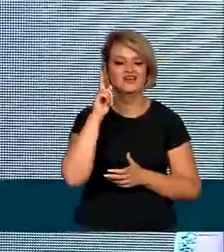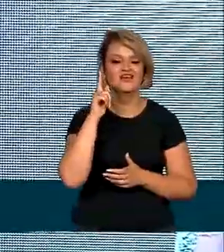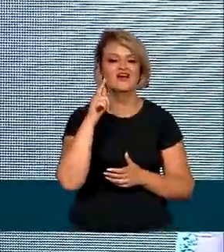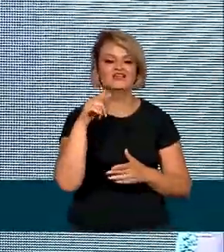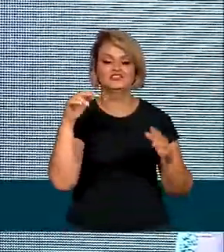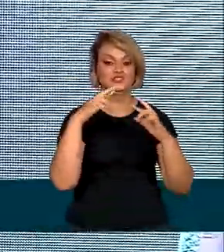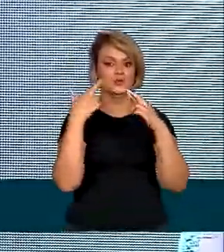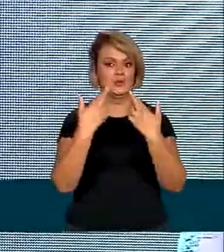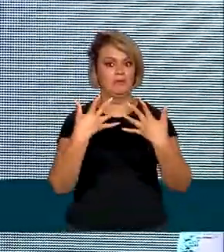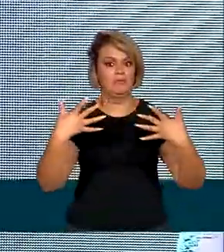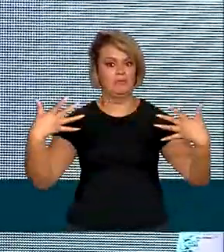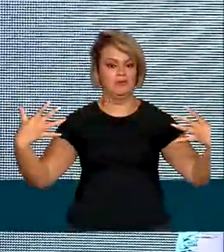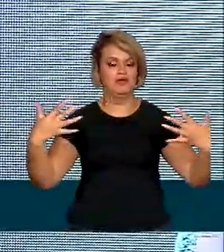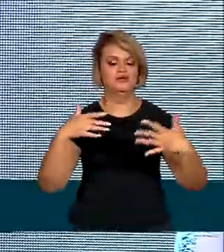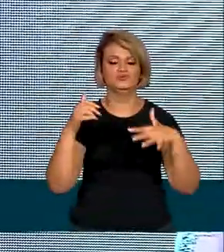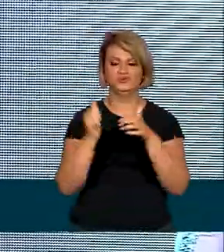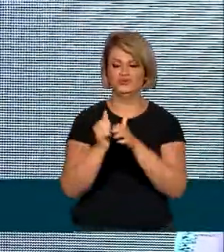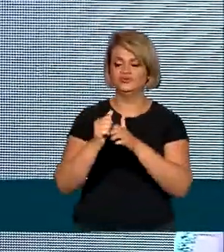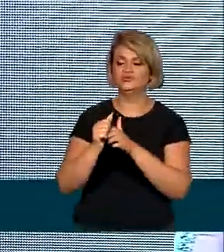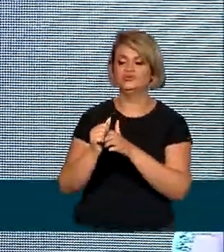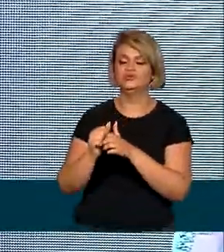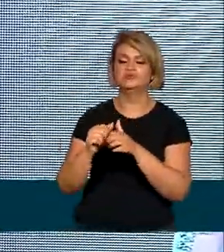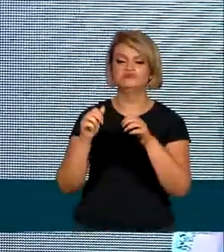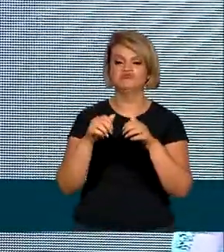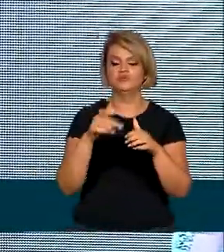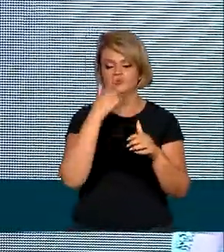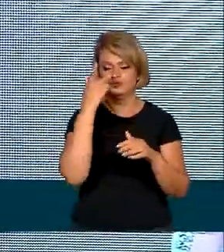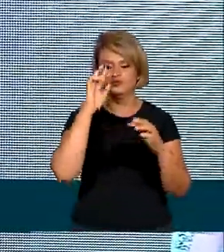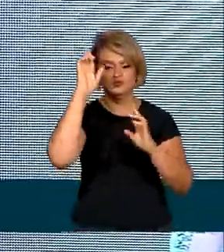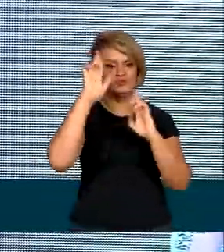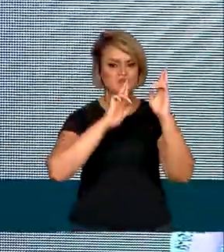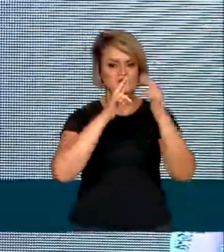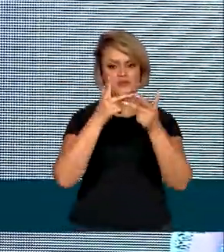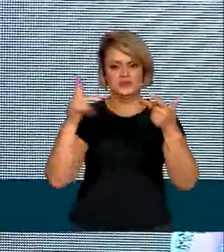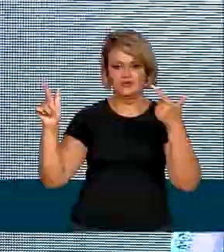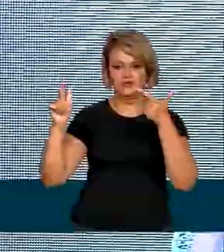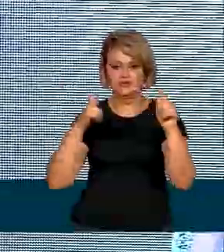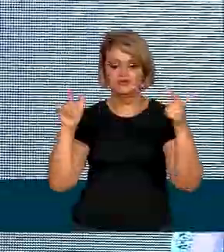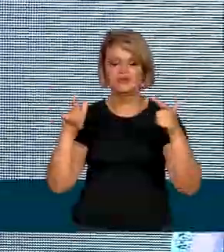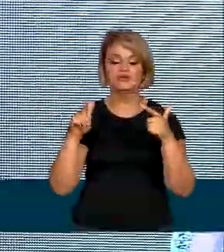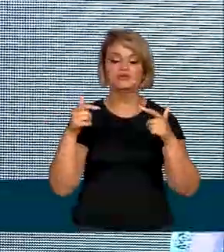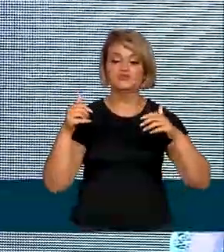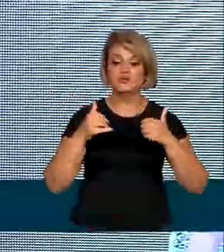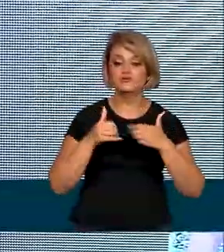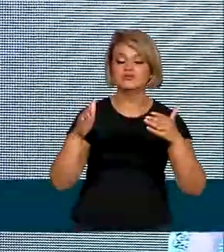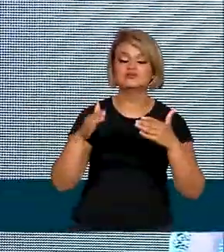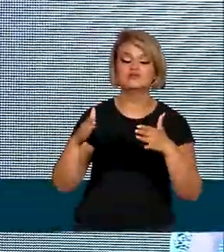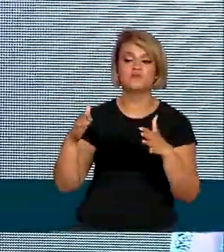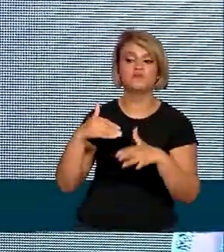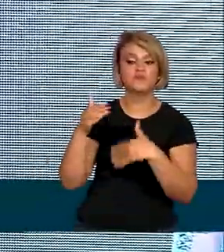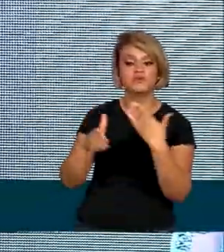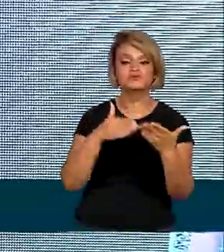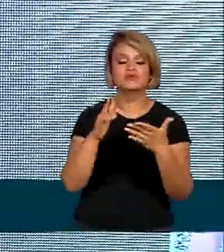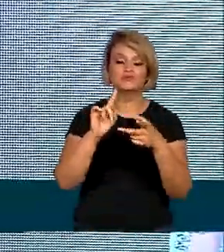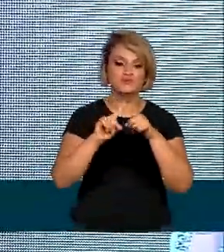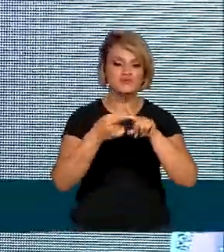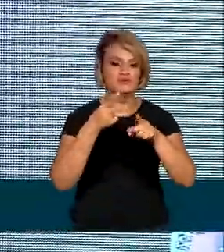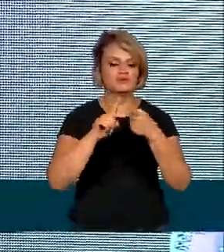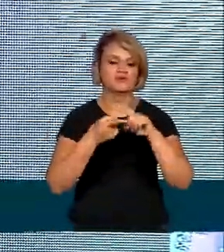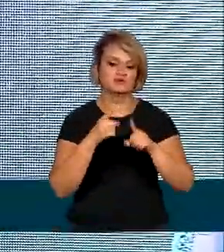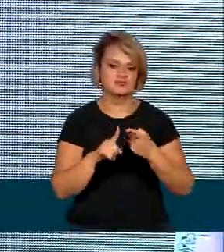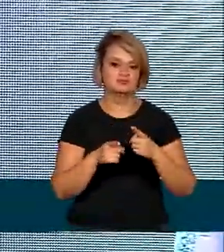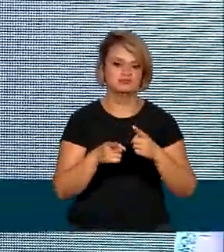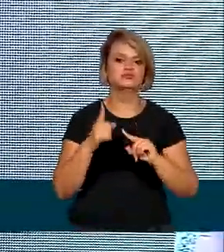uma grande reunião com as agências reguladoras que nós estamos abrindo um processo de renegociação